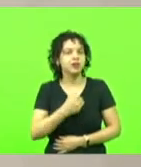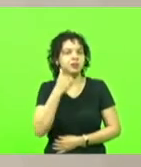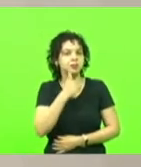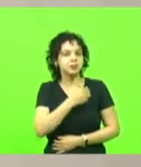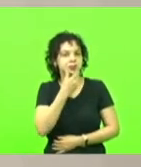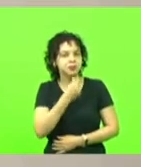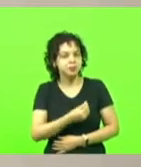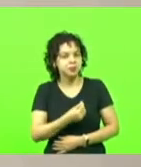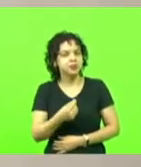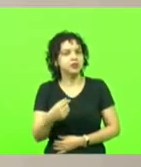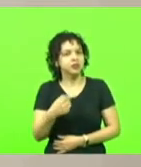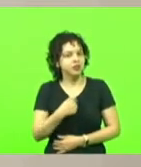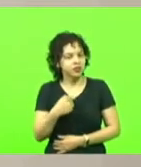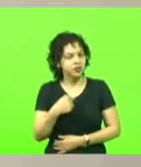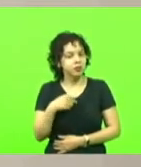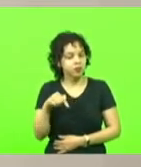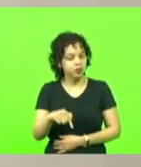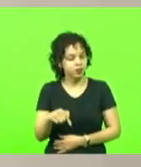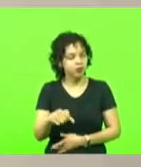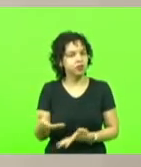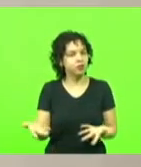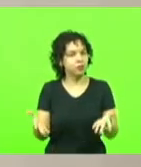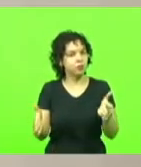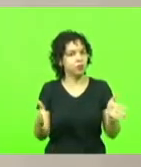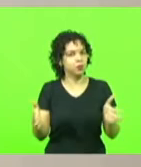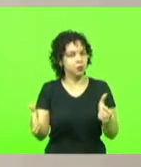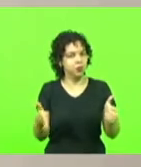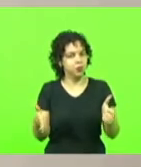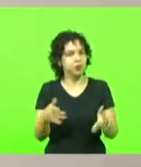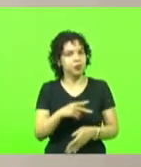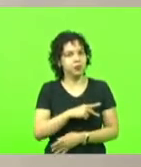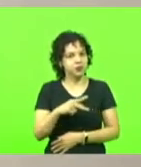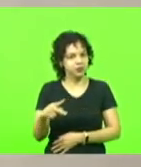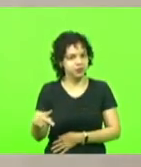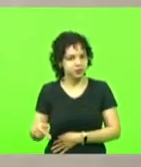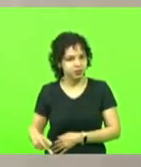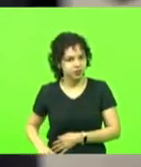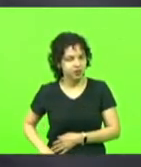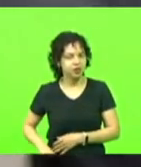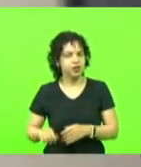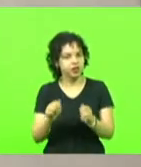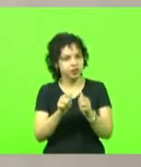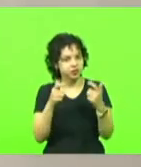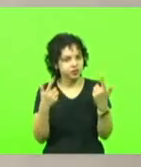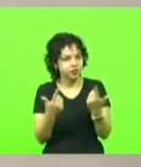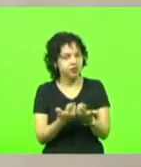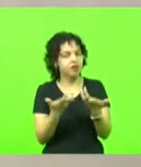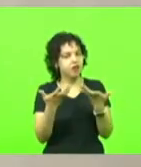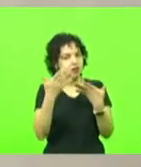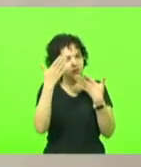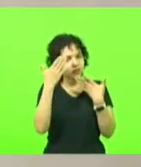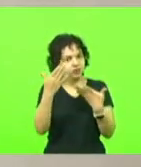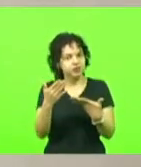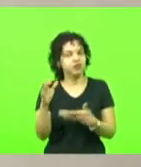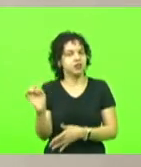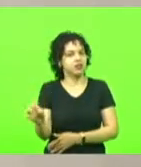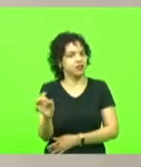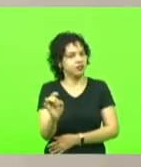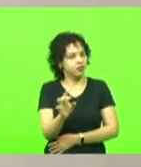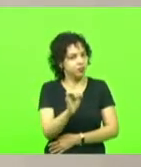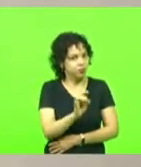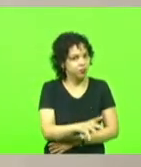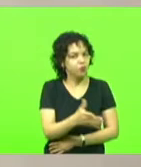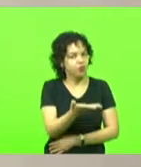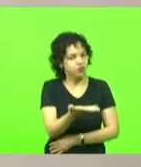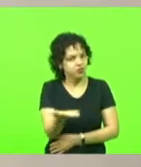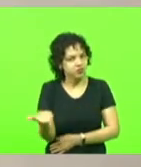Estou aqui, neste momento, como presidente da Casa e queria agradecer a cada um de